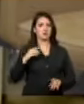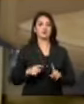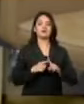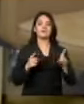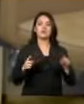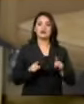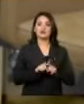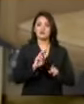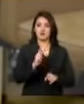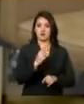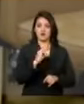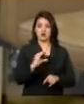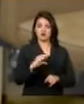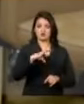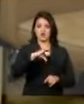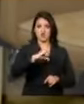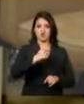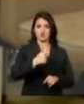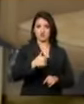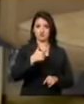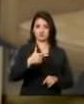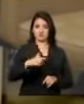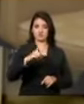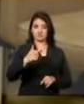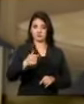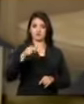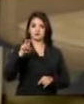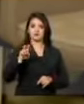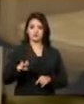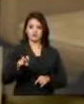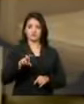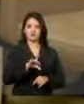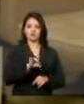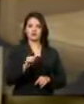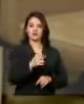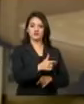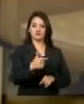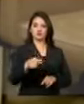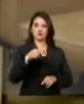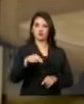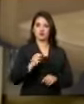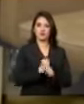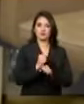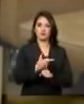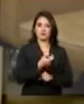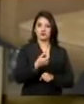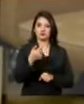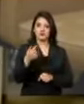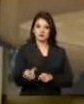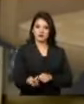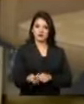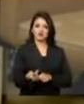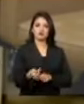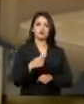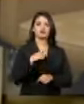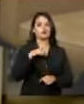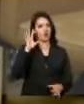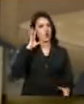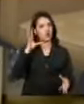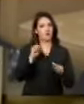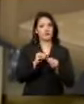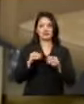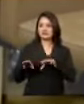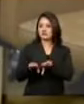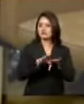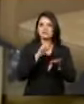HC 92275, de 22 de novembro de 2007, com base na compreensão unânime do Supremo à